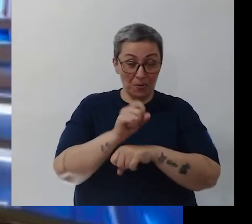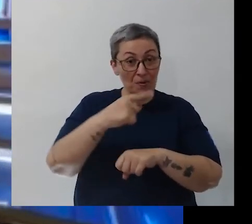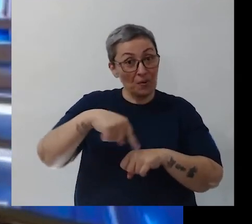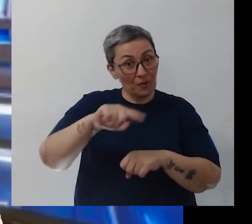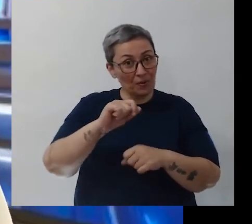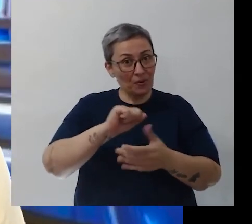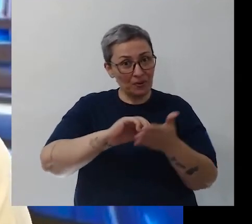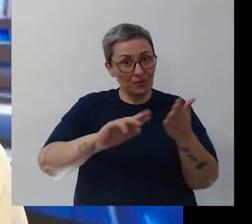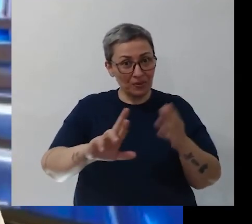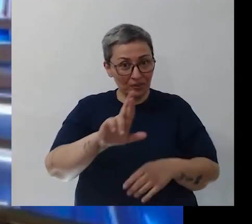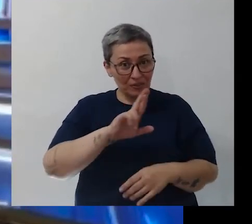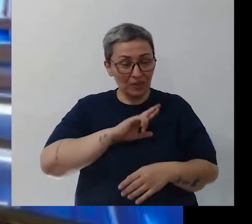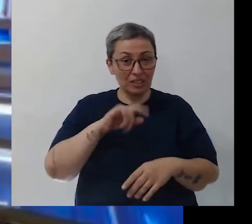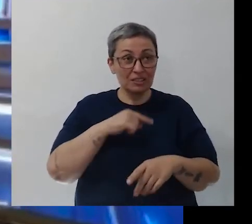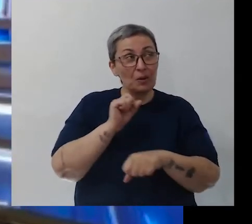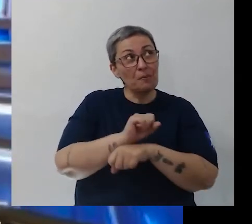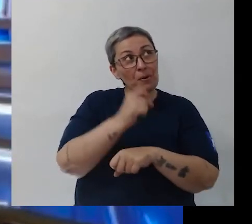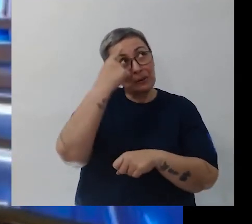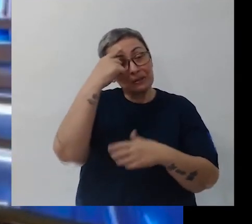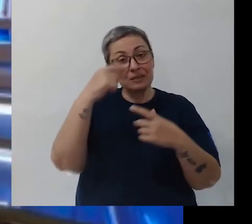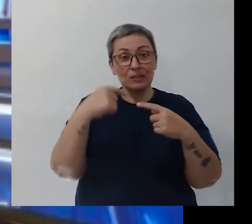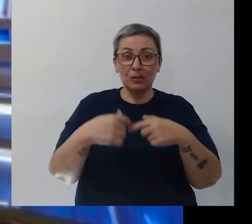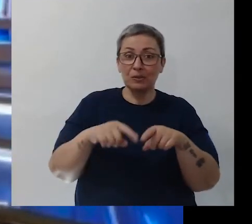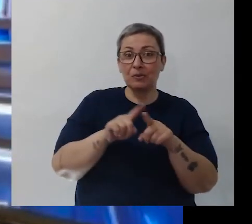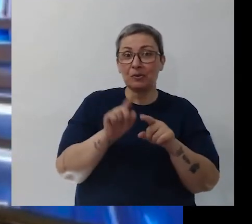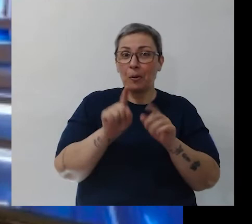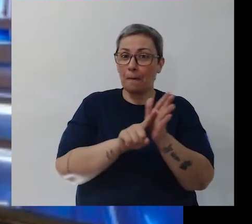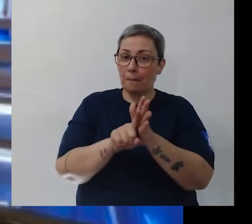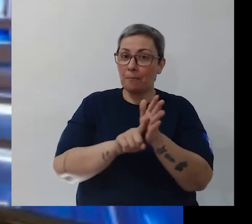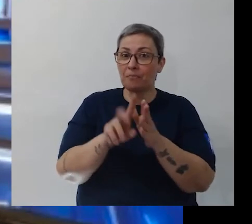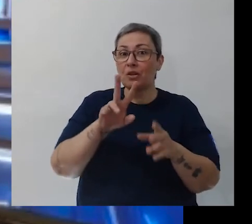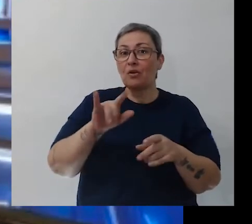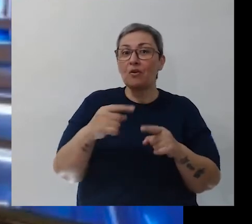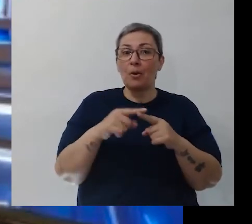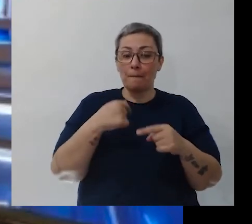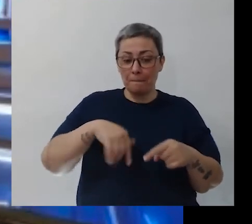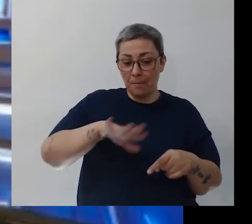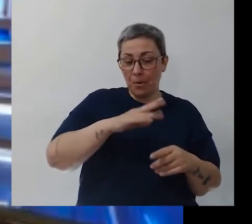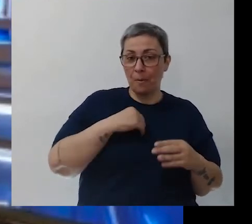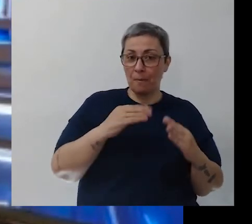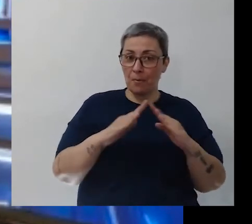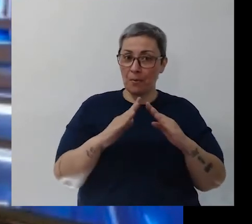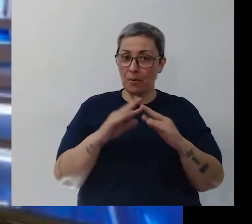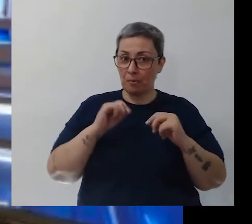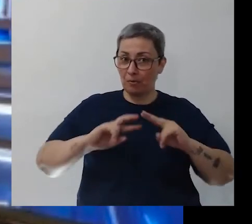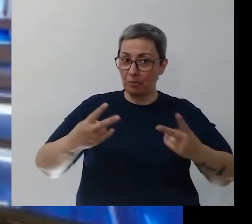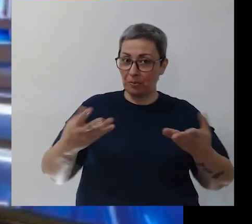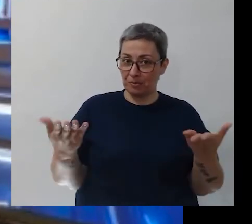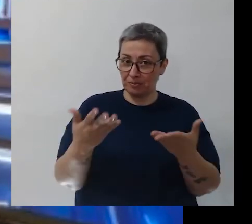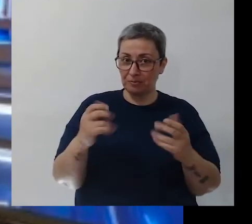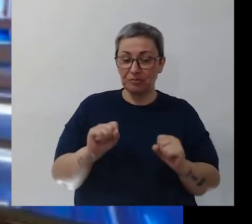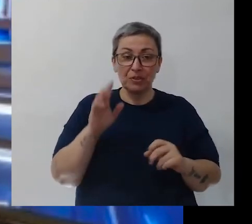a sua resposta. Até lá eu vou pensando também numa pesquisa que eu vou fazer sobre o meu bairro. Eu vou compartilhar com vocês.